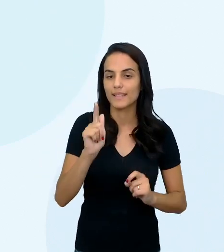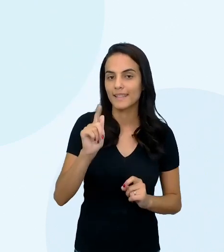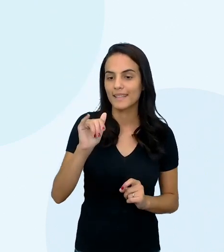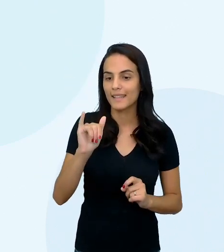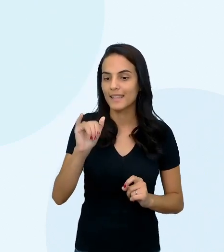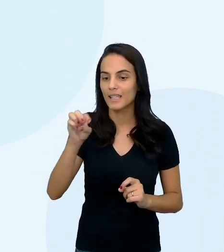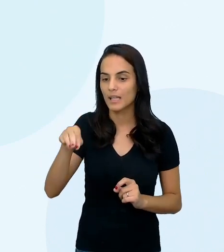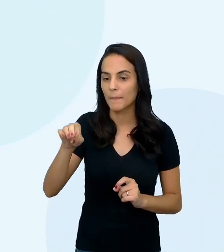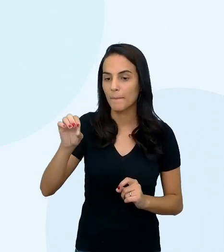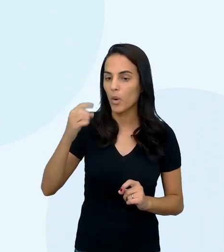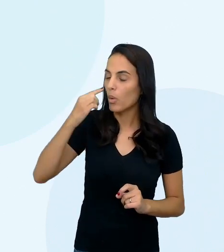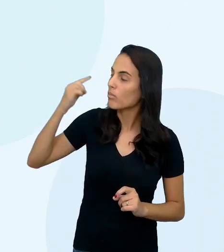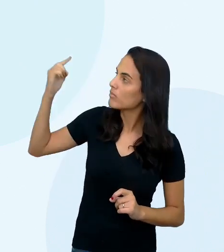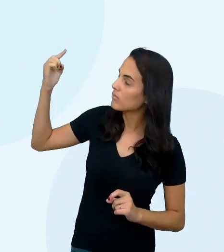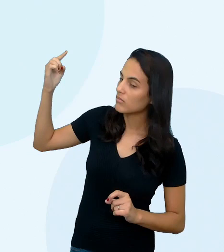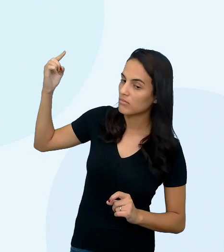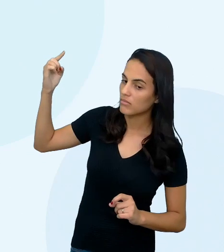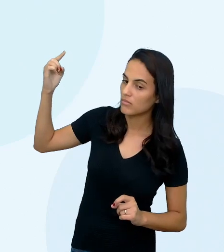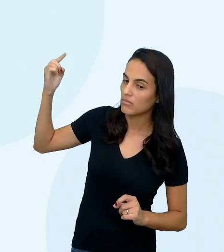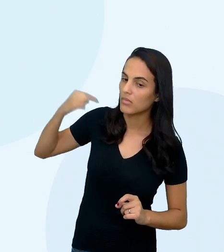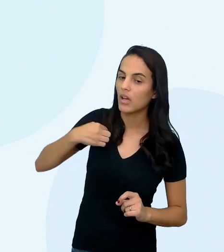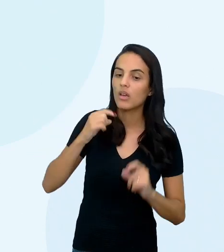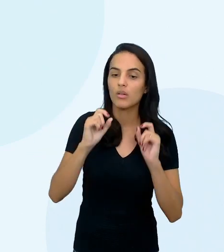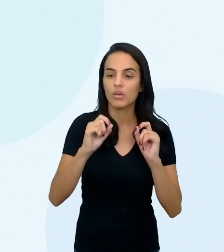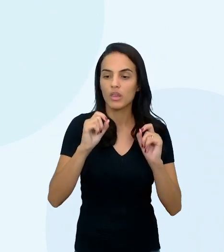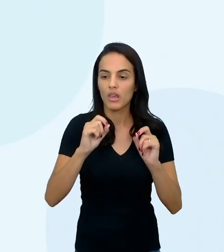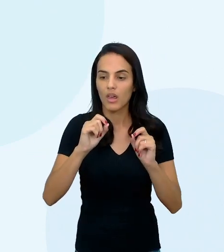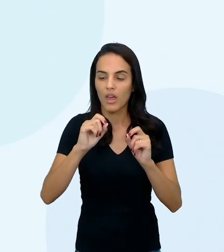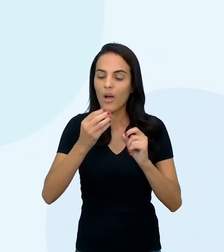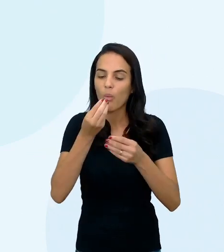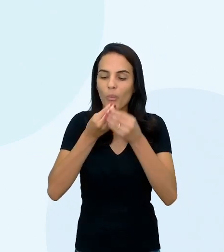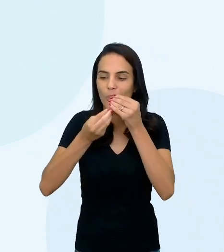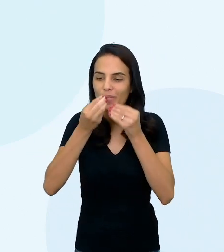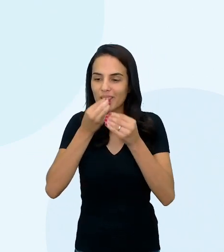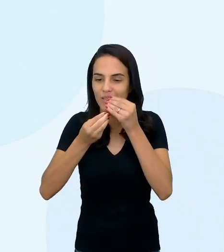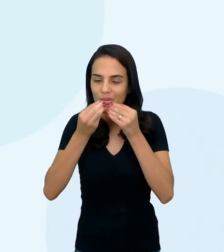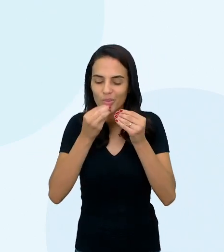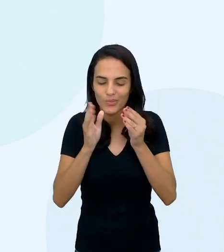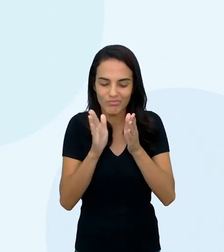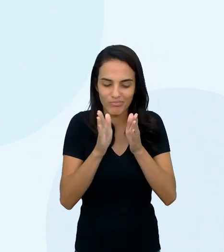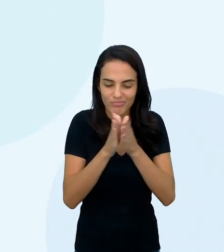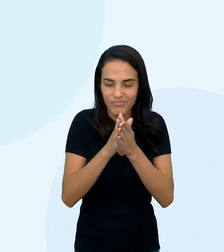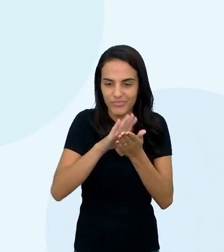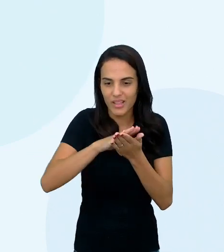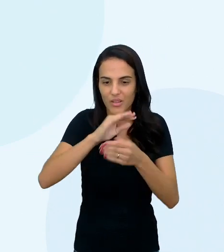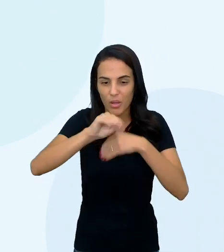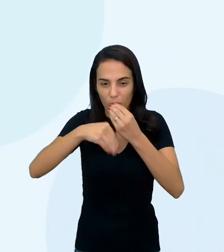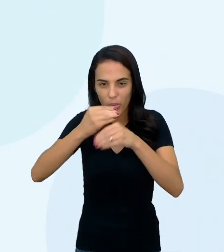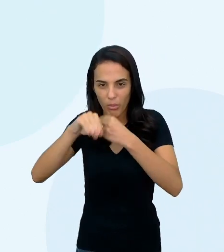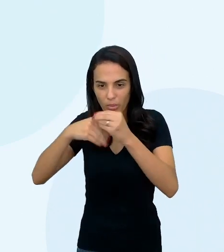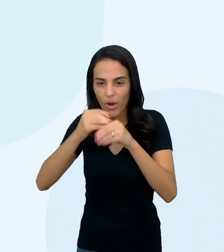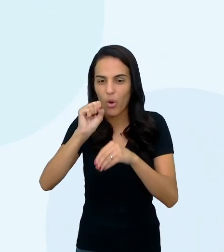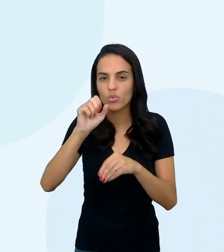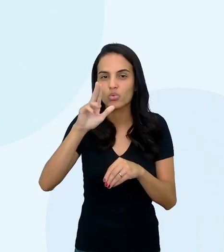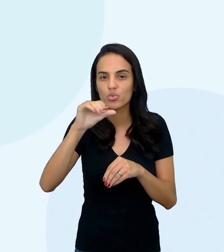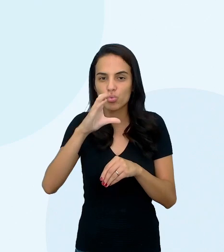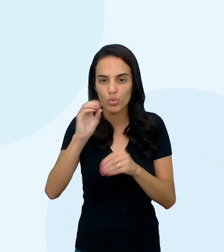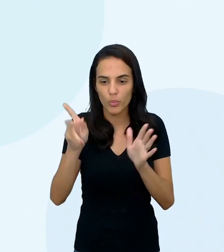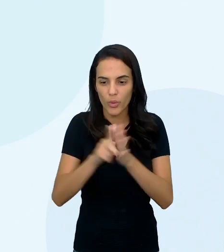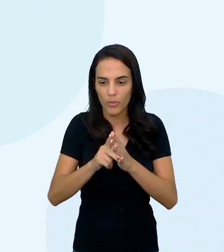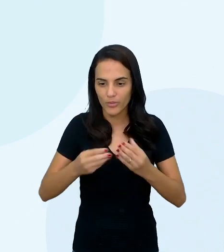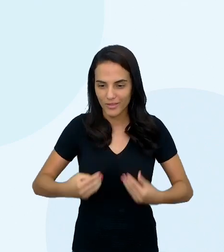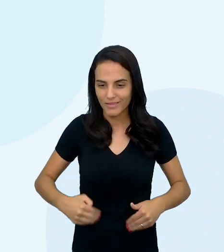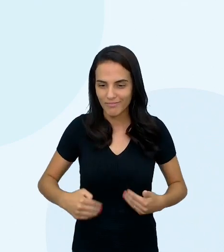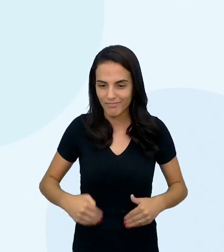O quimo, então, seria ali, olha, uma pasta de alimentos que são misturados aos sucos digestivos. Então, eu tenho